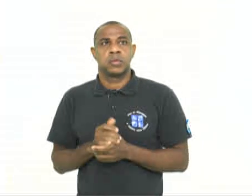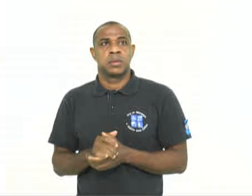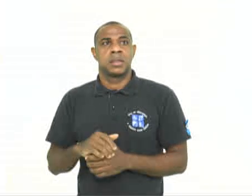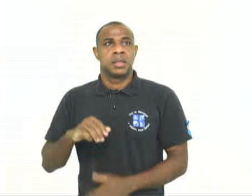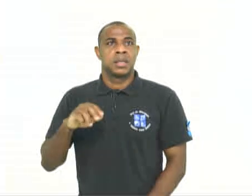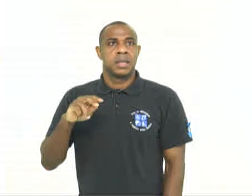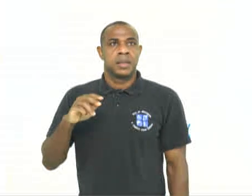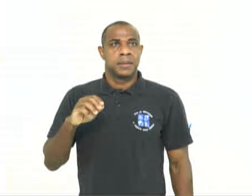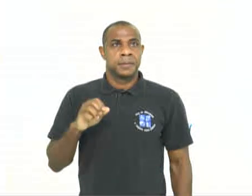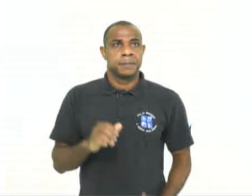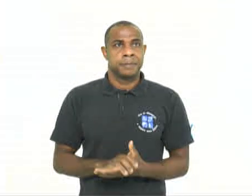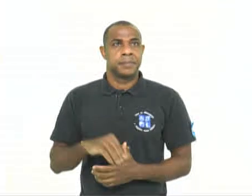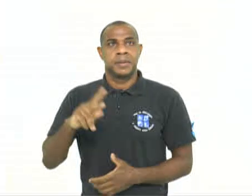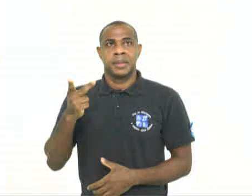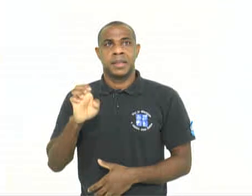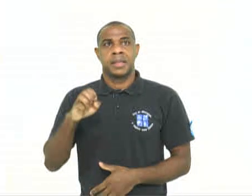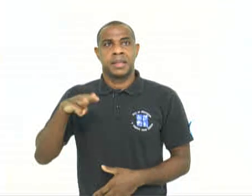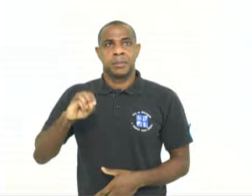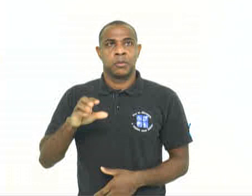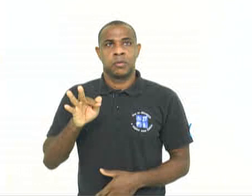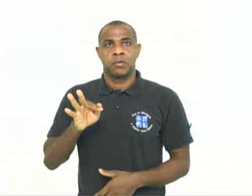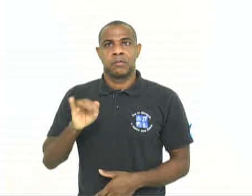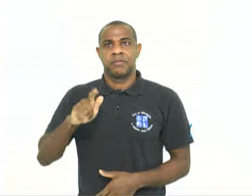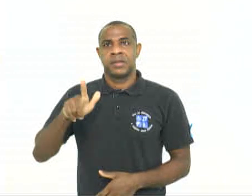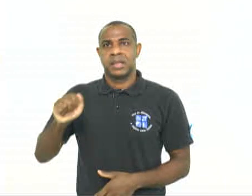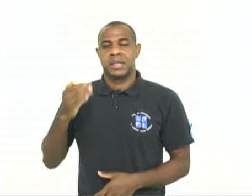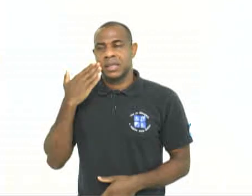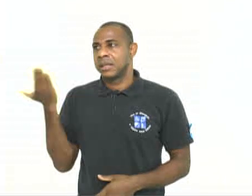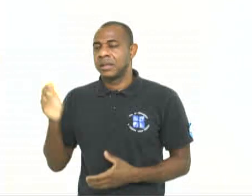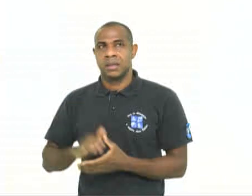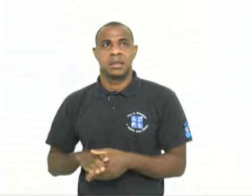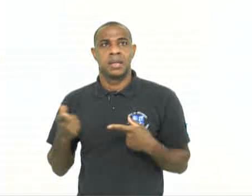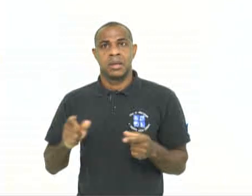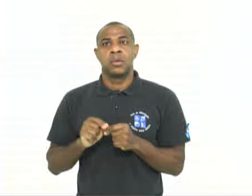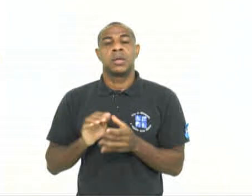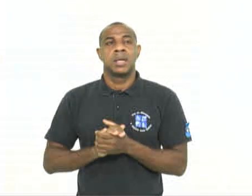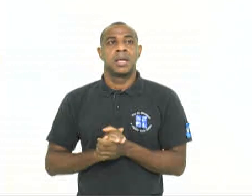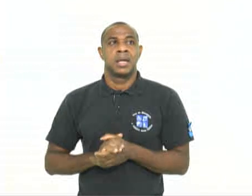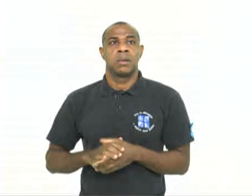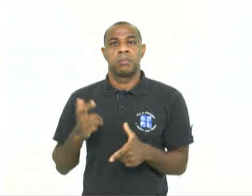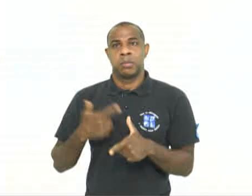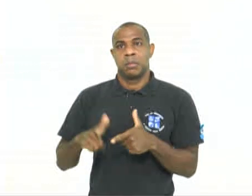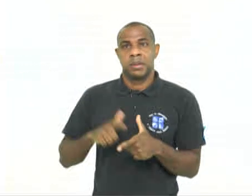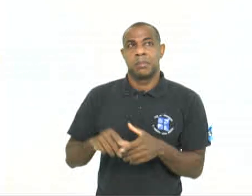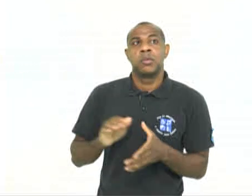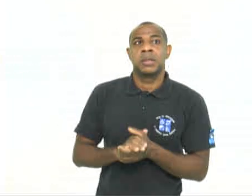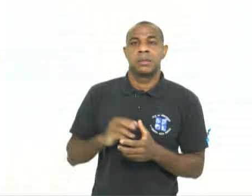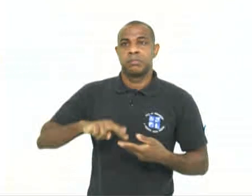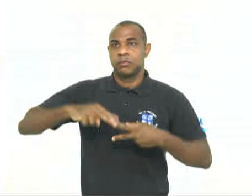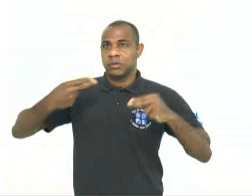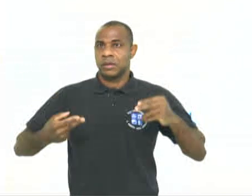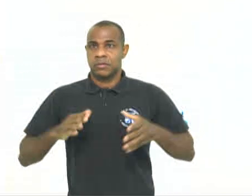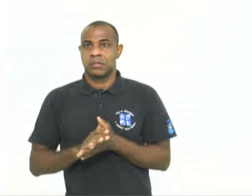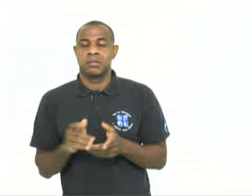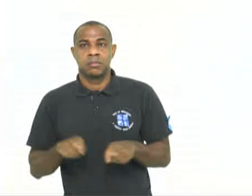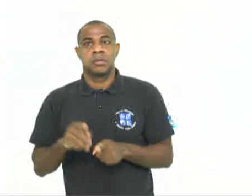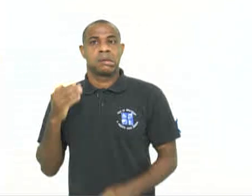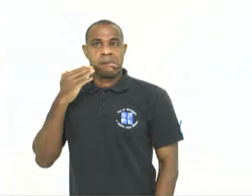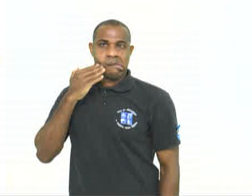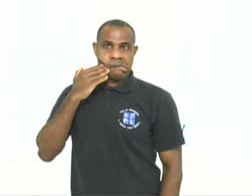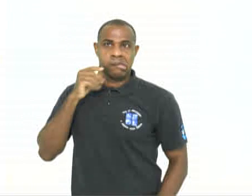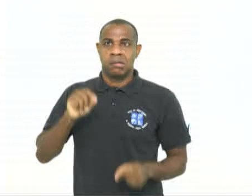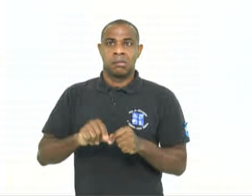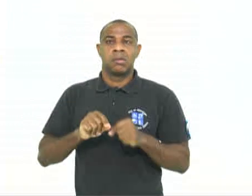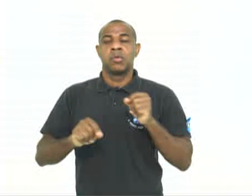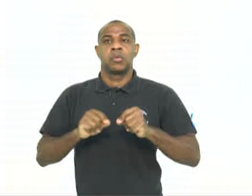já vai ver mais para frente o que é hemofilia, né? Ela trata-se de um distúrbio genético, né? Ela vai ser marcada por defeitos na produção de